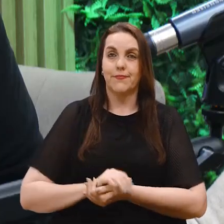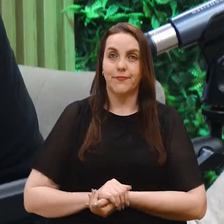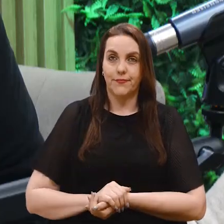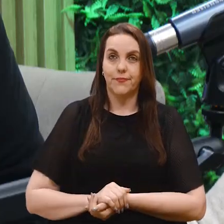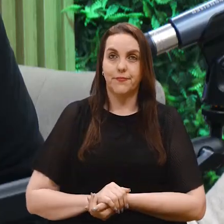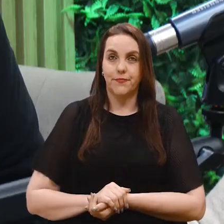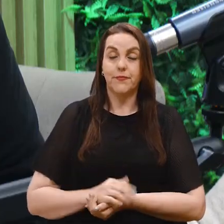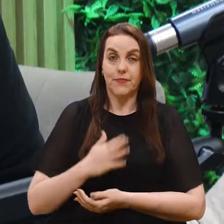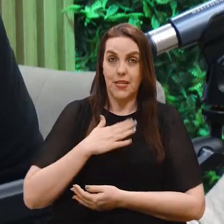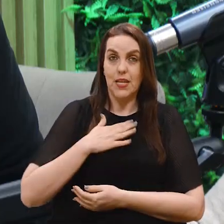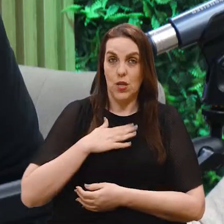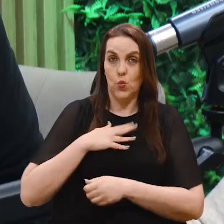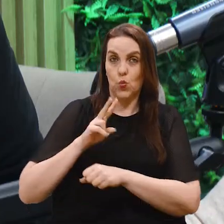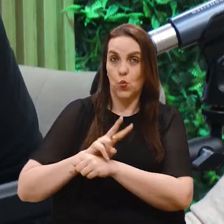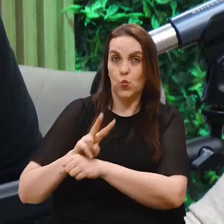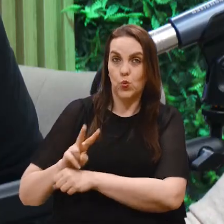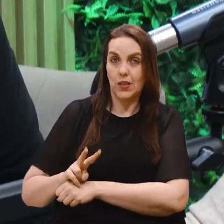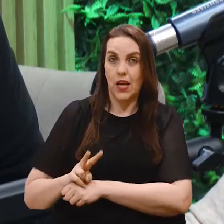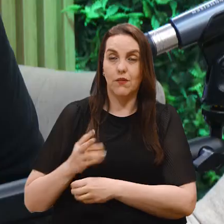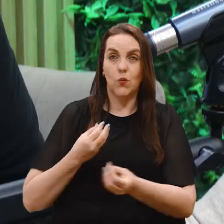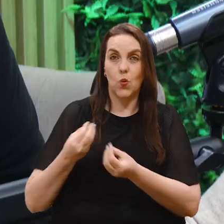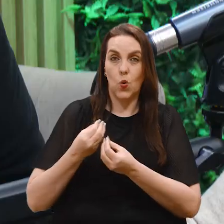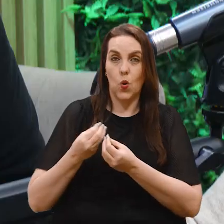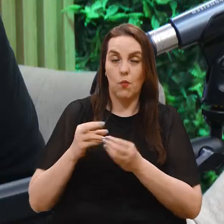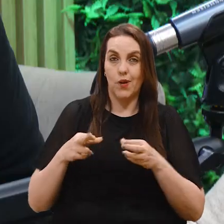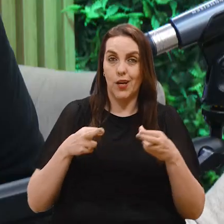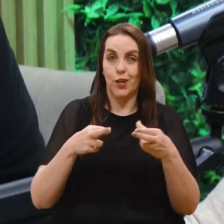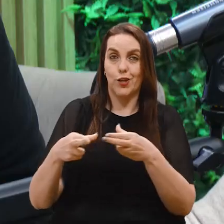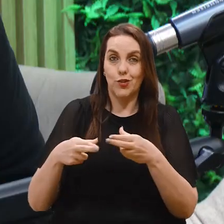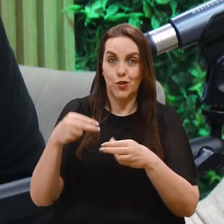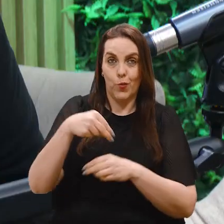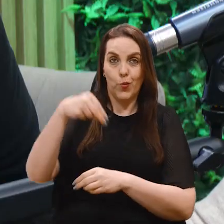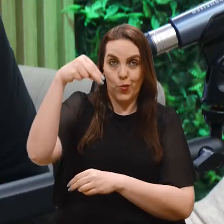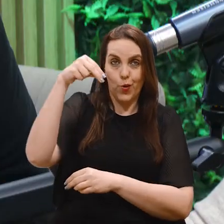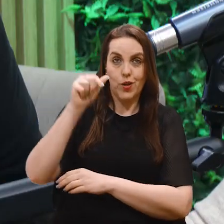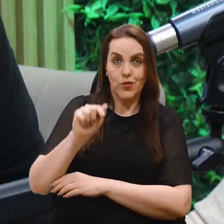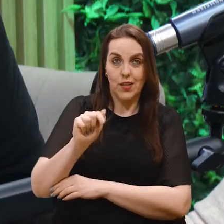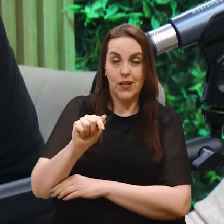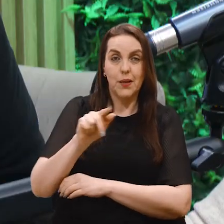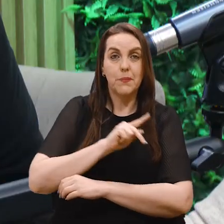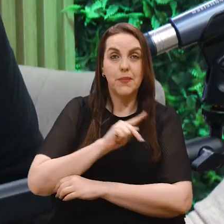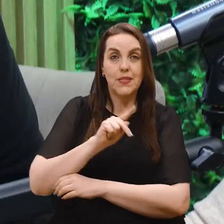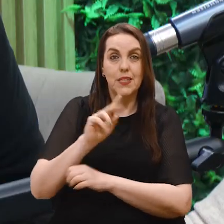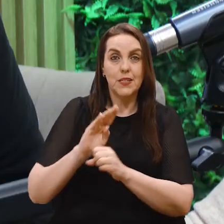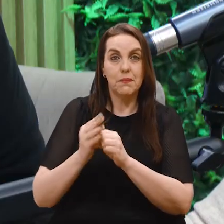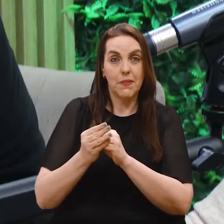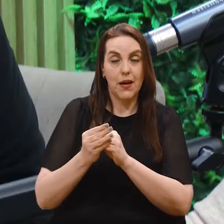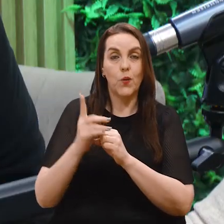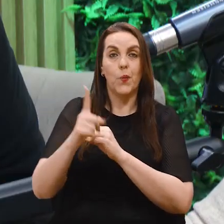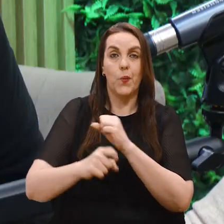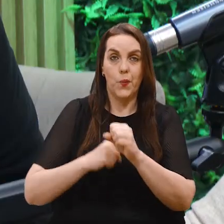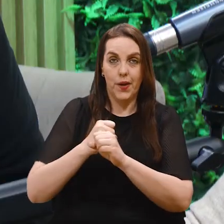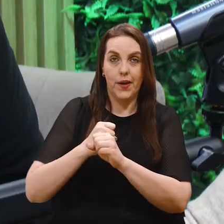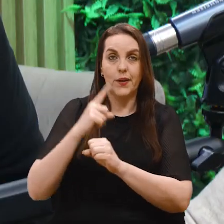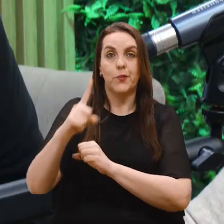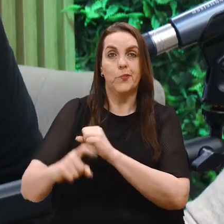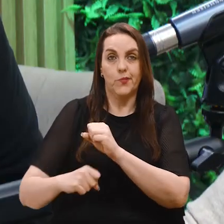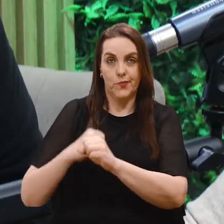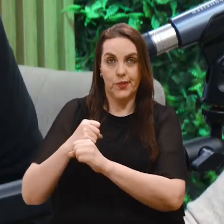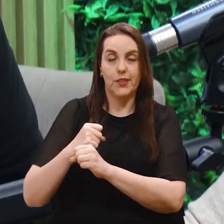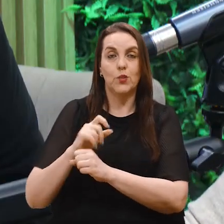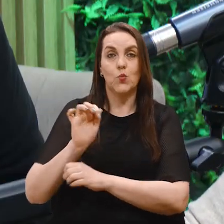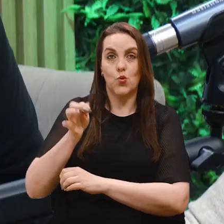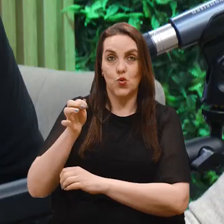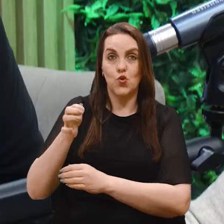era eu que cuidava, porque como ali é Zona Norte, então cada presidente de bairro ficava um ano com a chave,